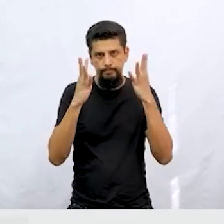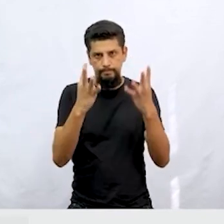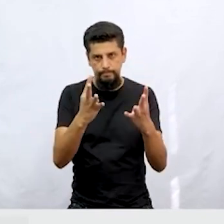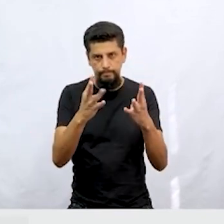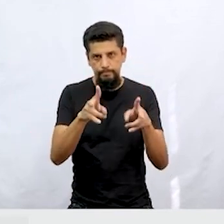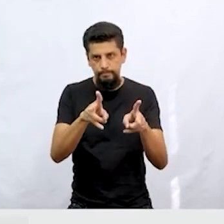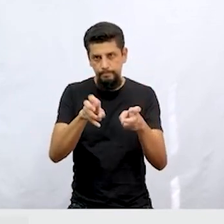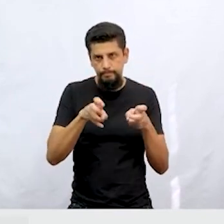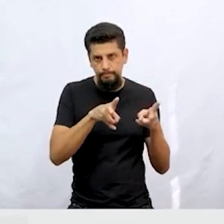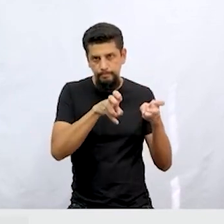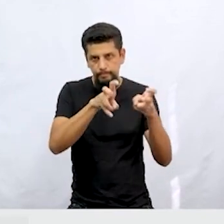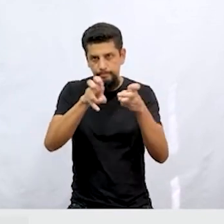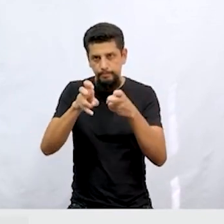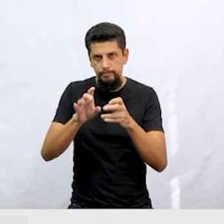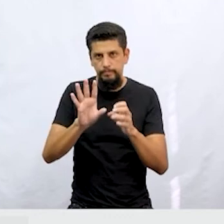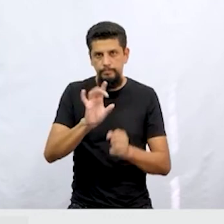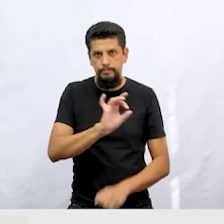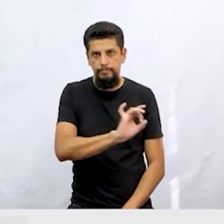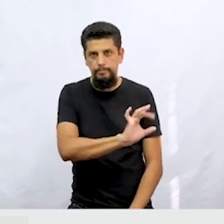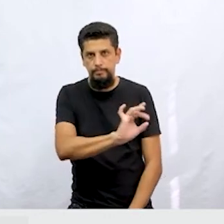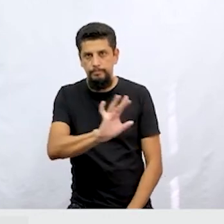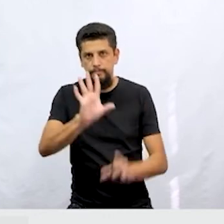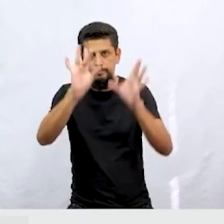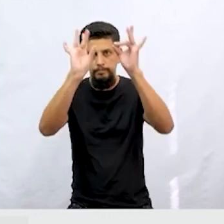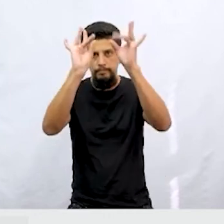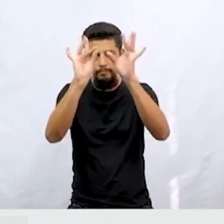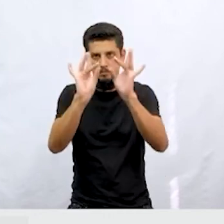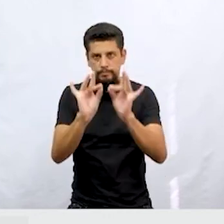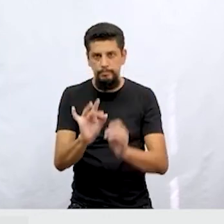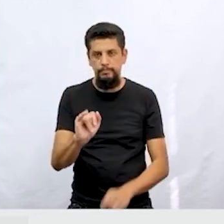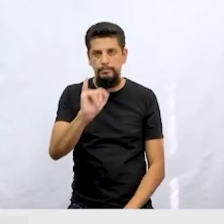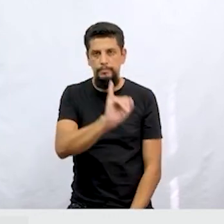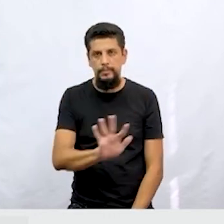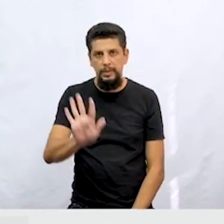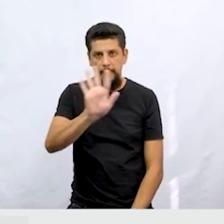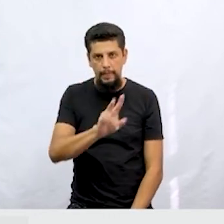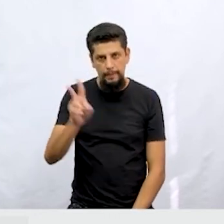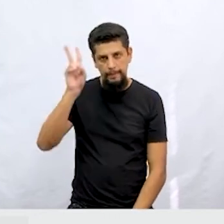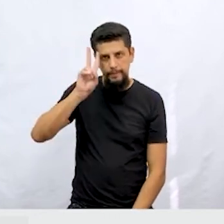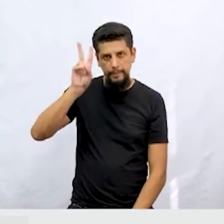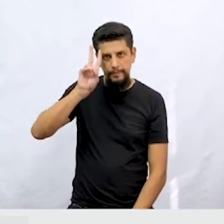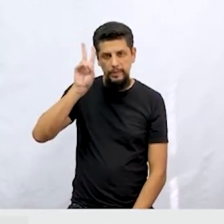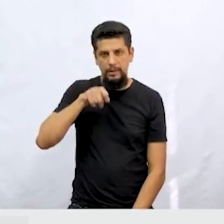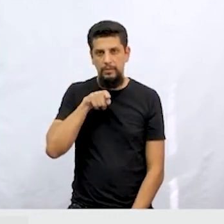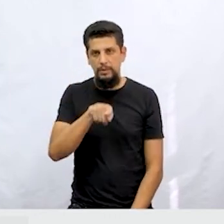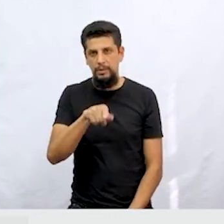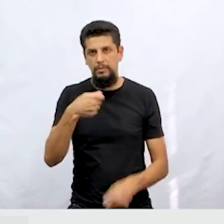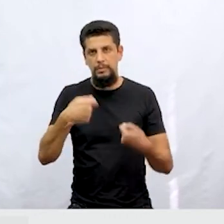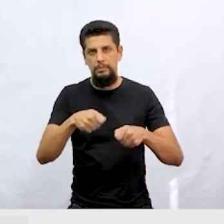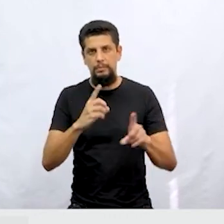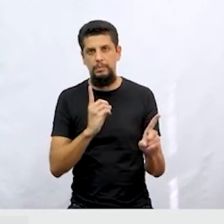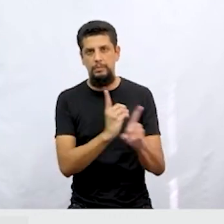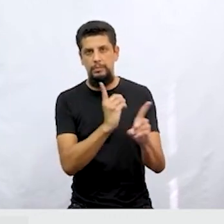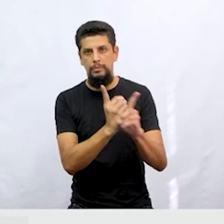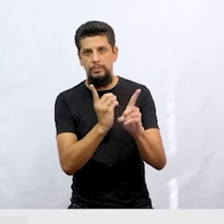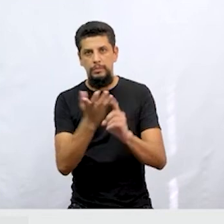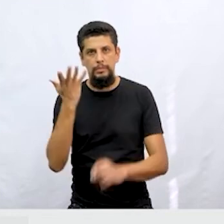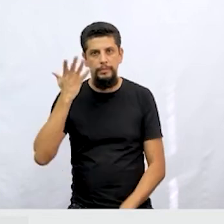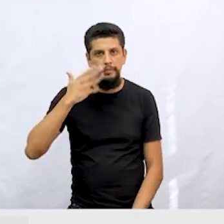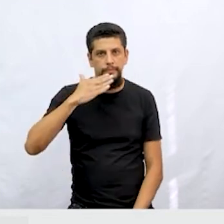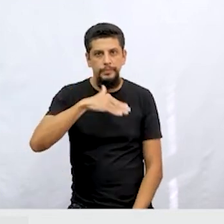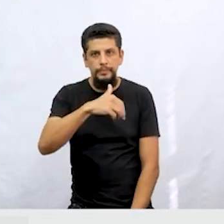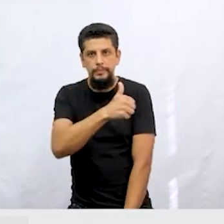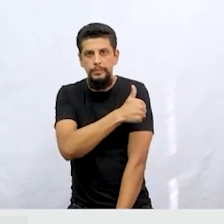bastante atenção. Observe cada detalhe desta imagem. Lembrando, vocês precisam encontrar